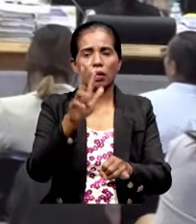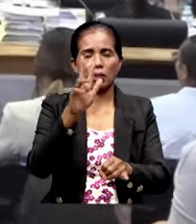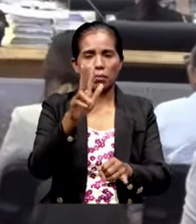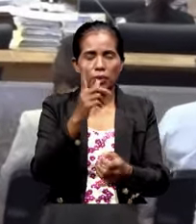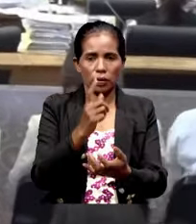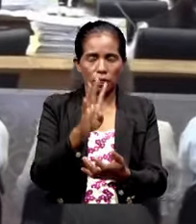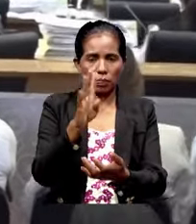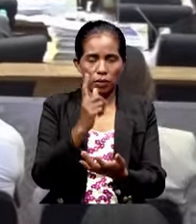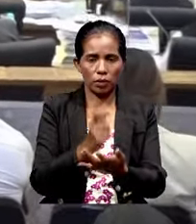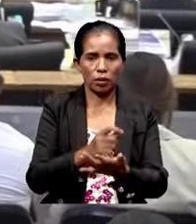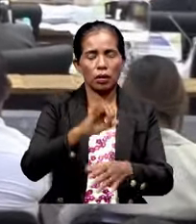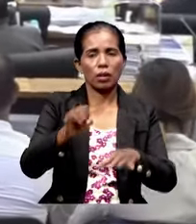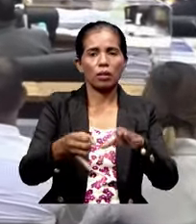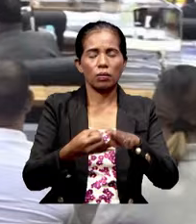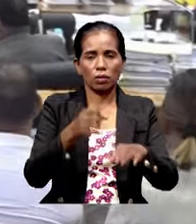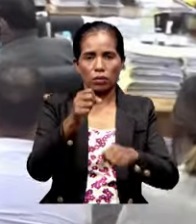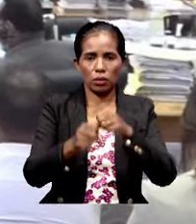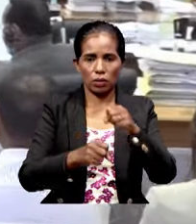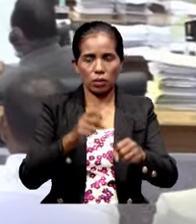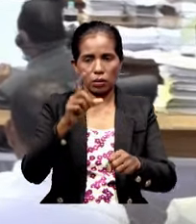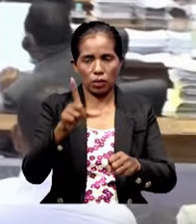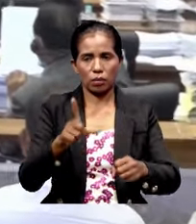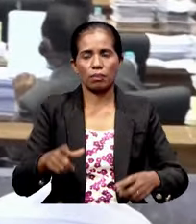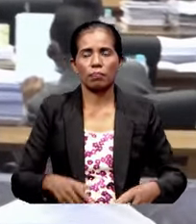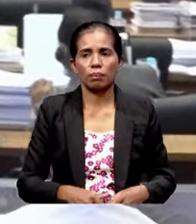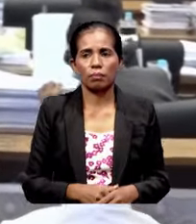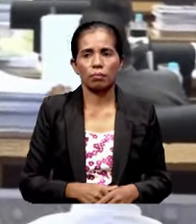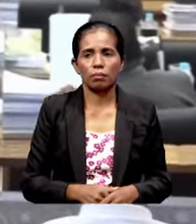hat recém para inclusão social. Bem-vinda, Ximenes, Rohim Madia, GMN.